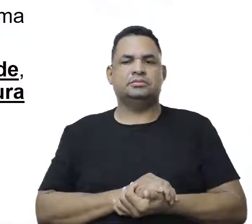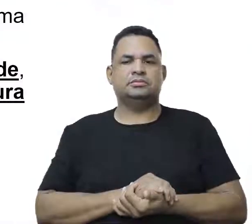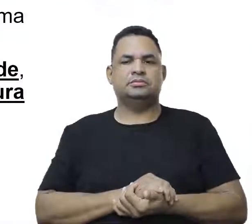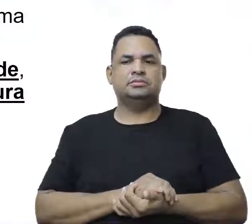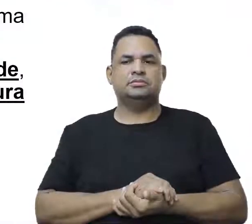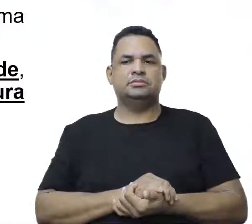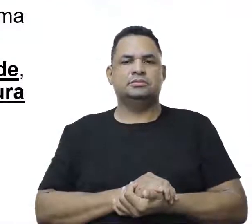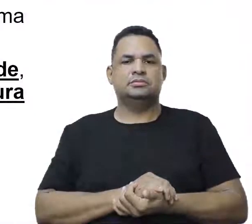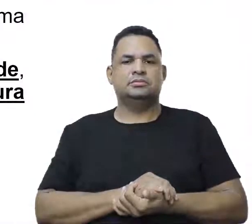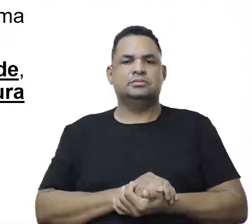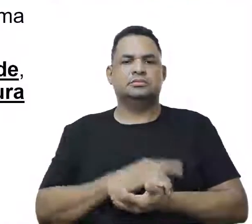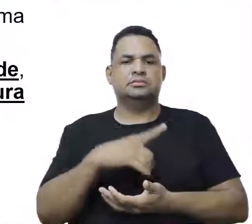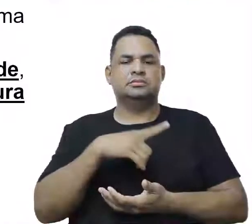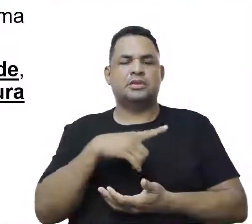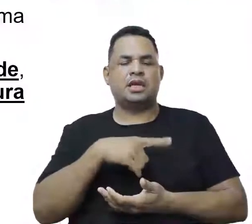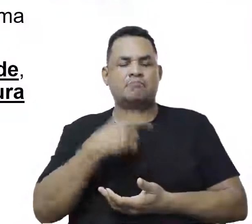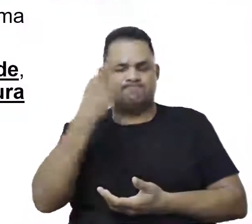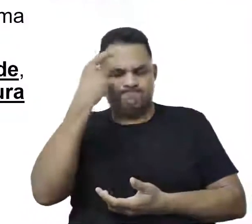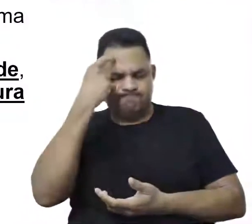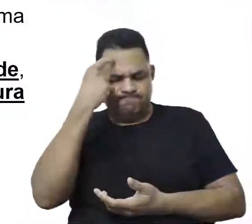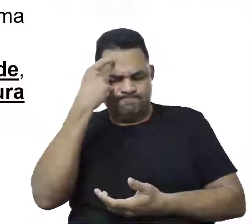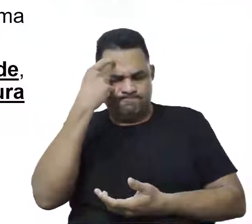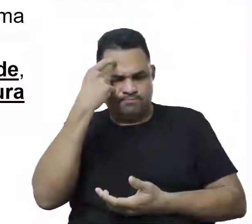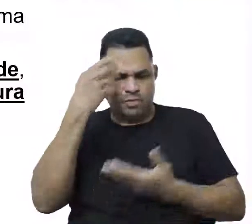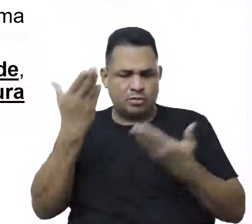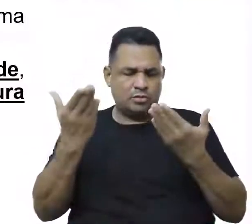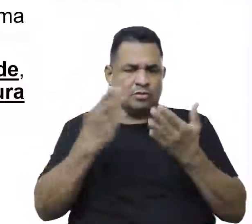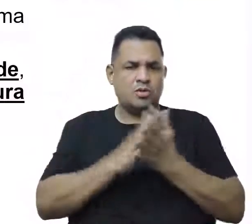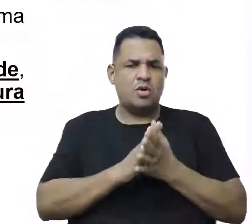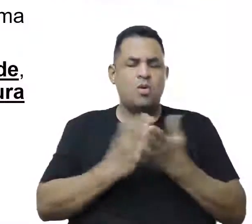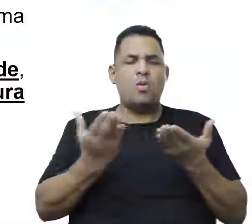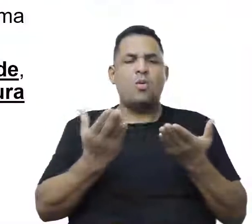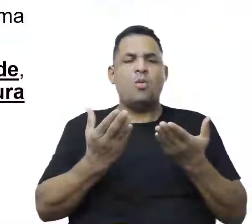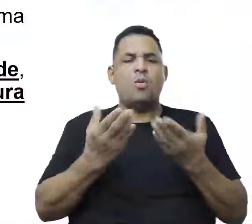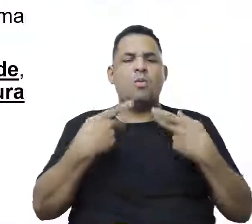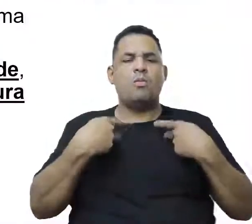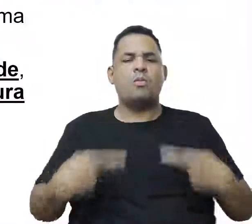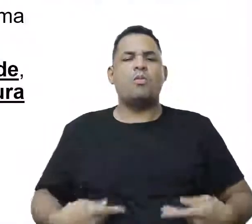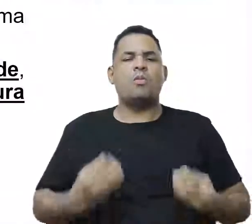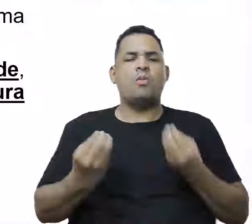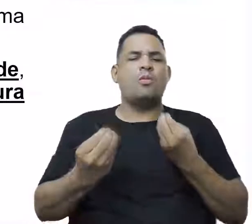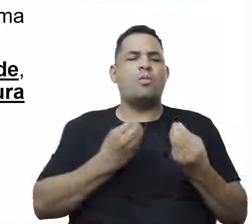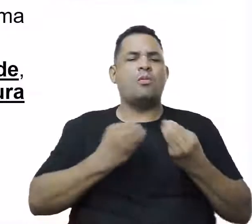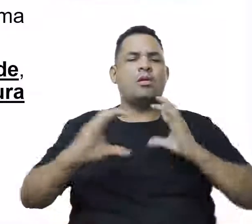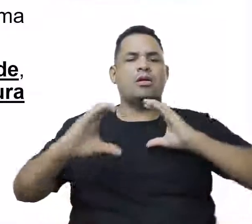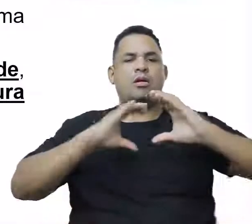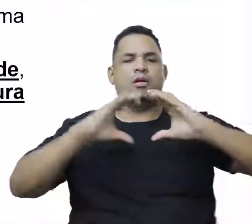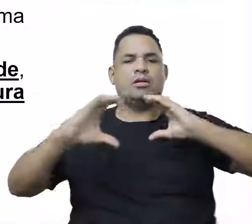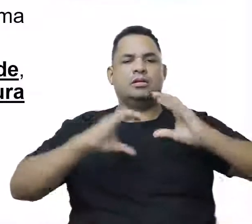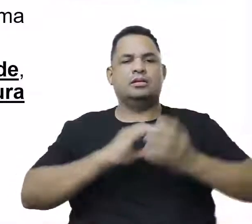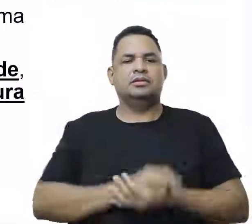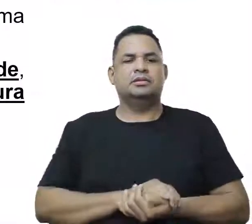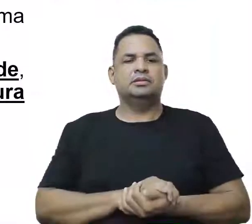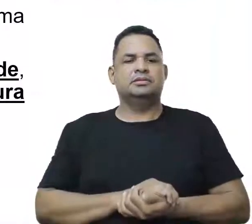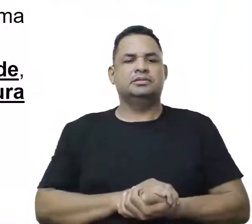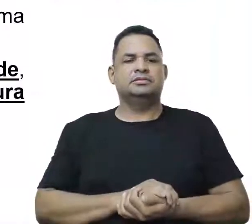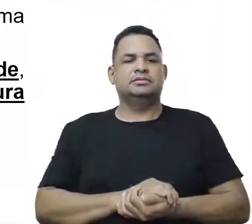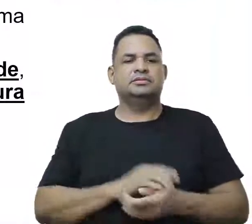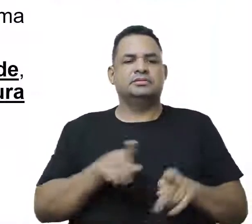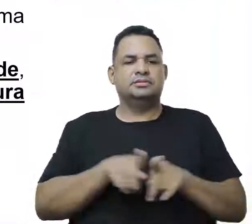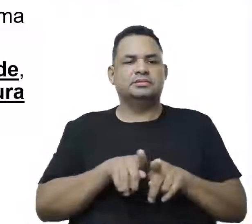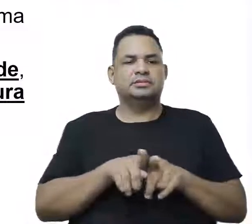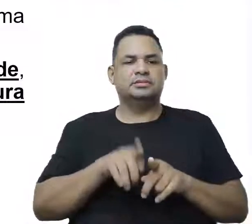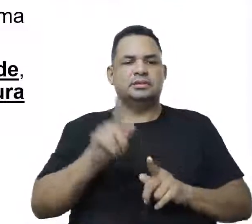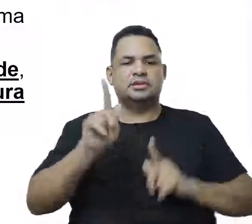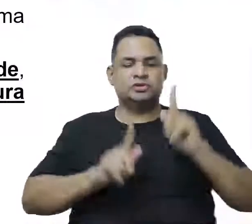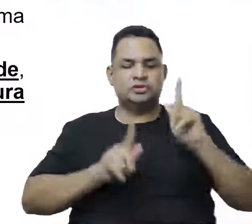a ver também com aquela consciência, né? Consciência do corpo, de como que esse corpo se comunica. Isso. Ele também tem